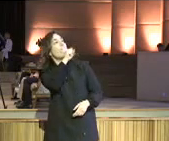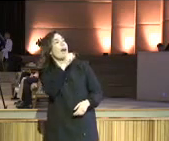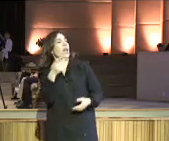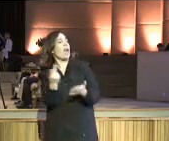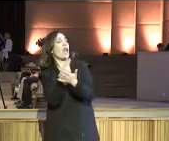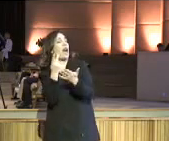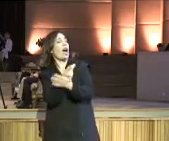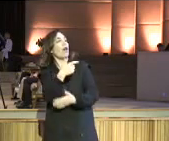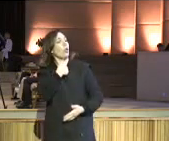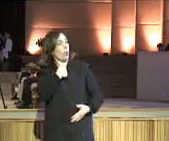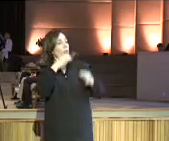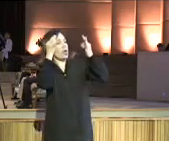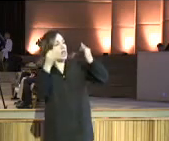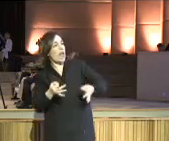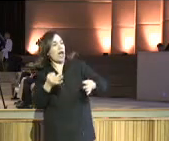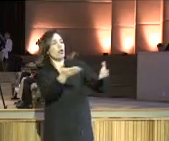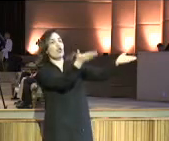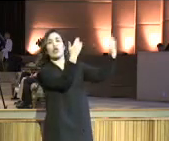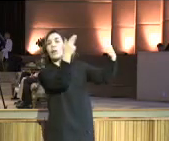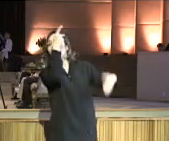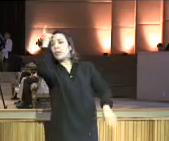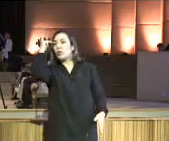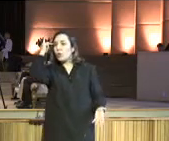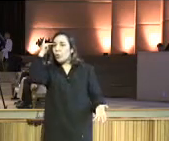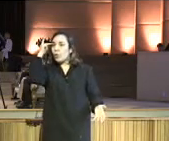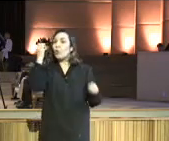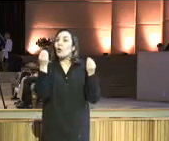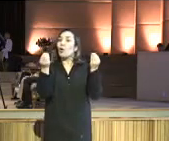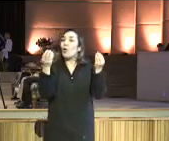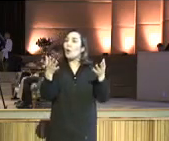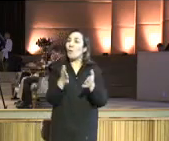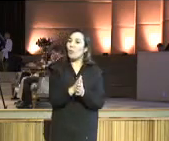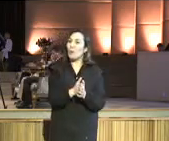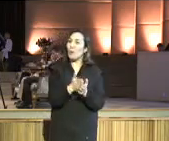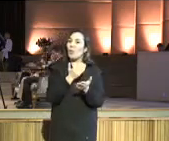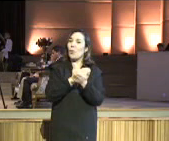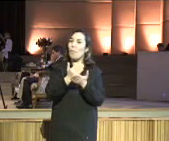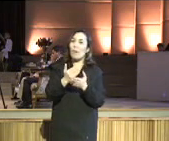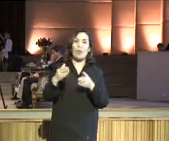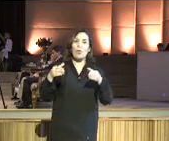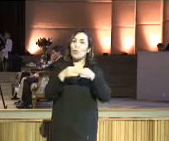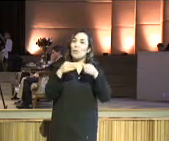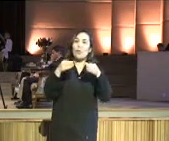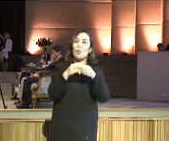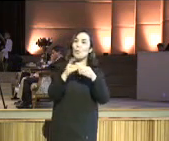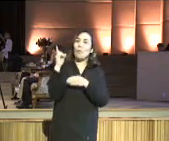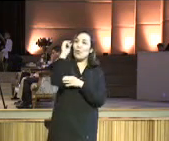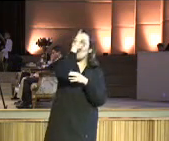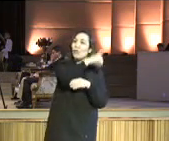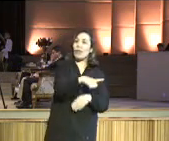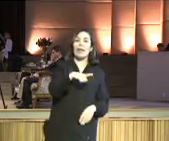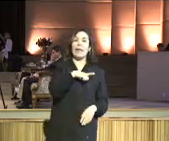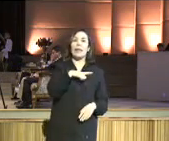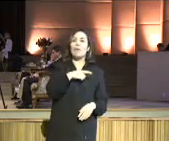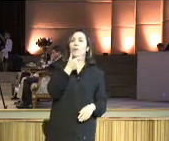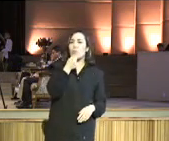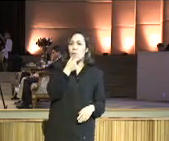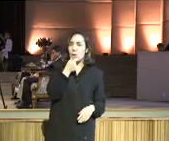Aitofel, o mais sábio de todos os conselheiros políticos de